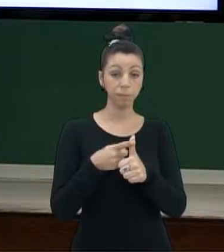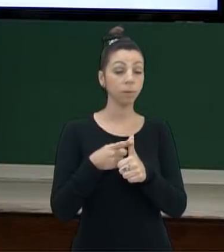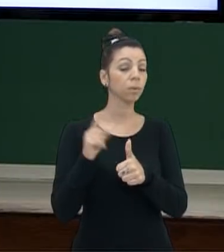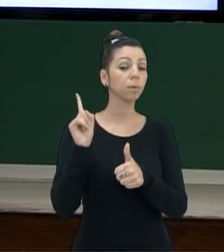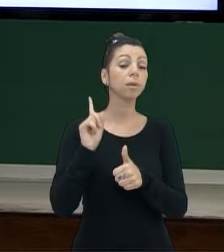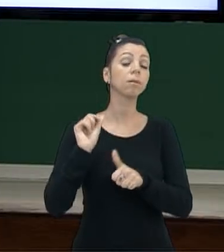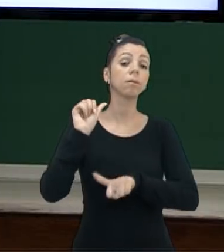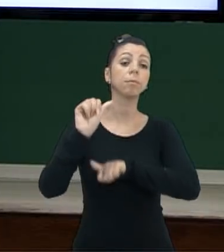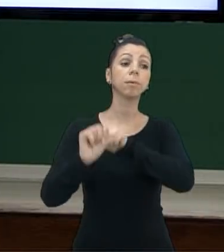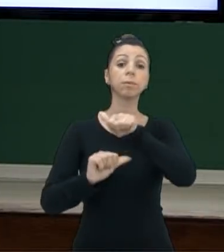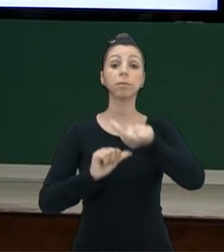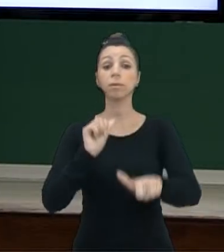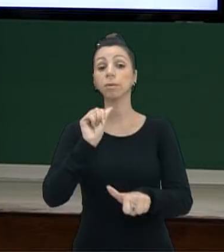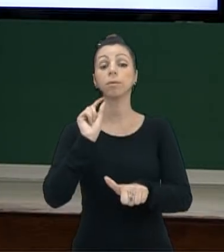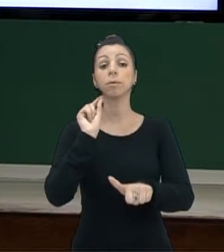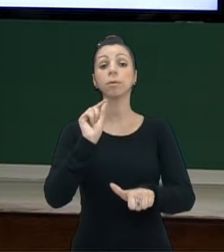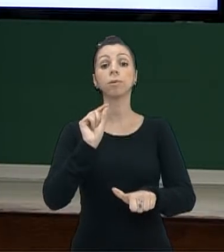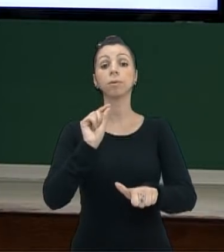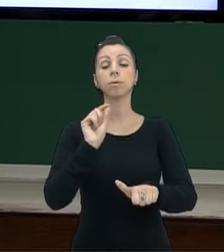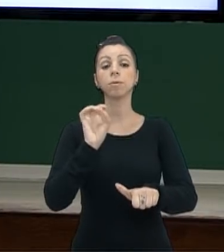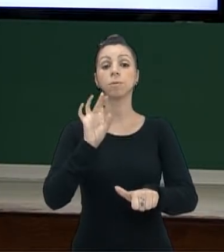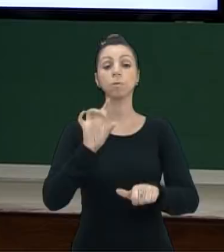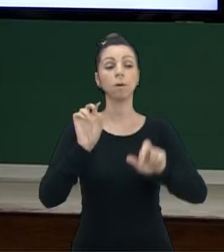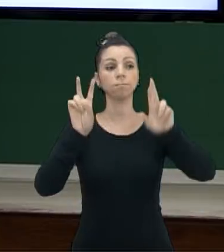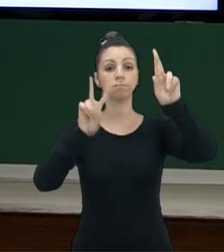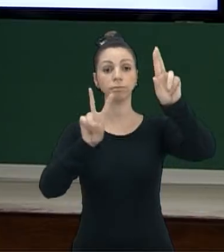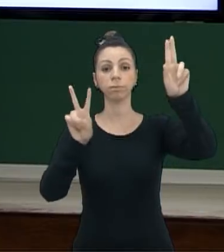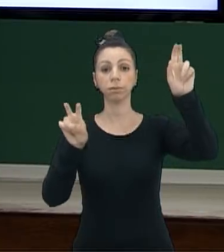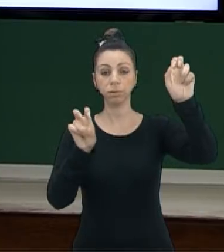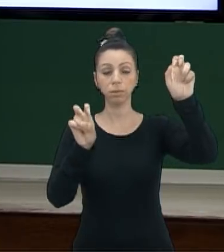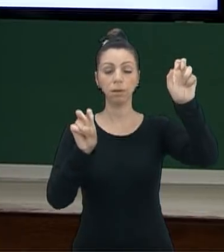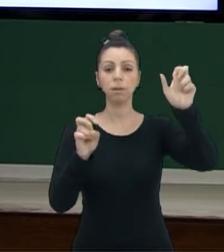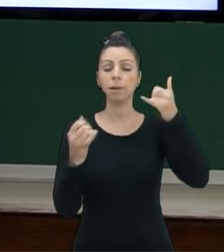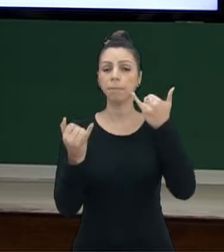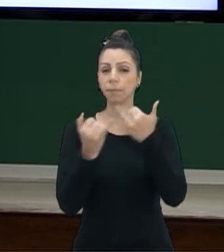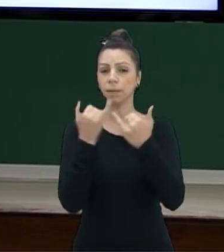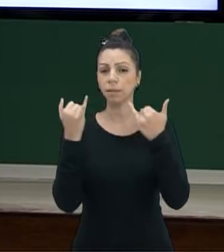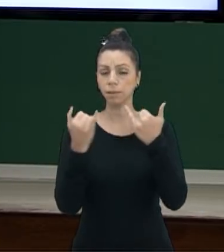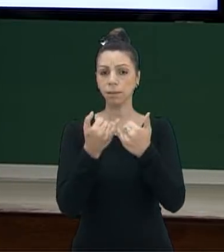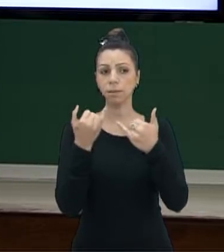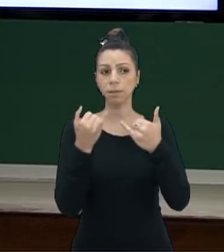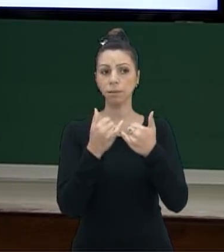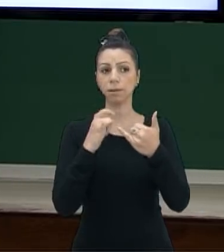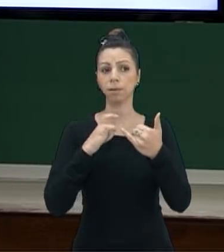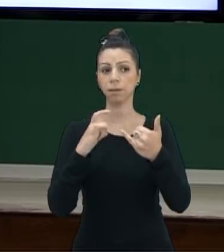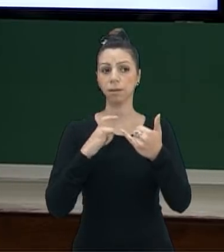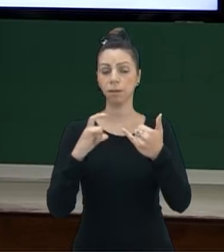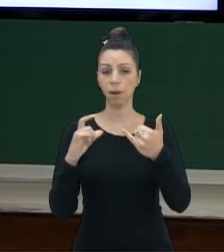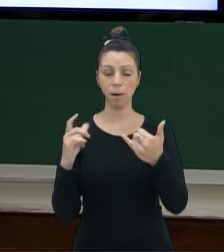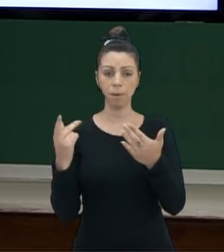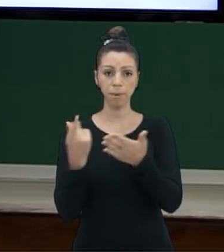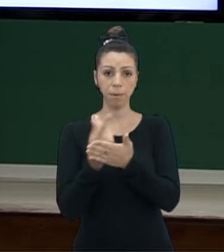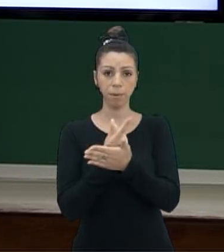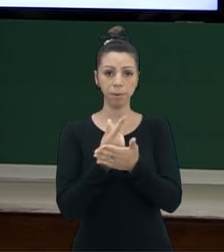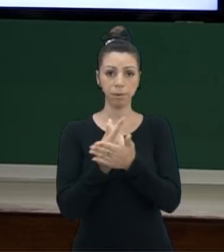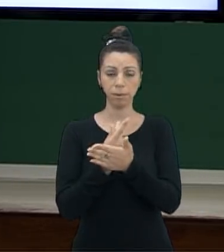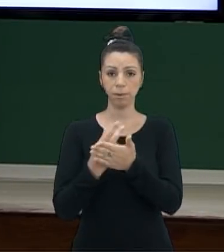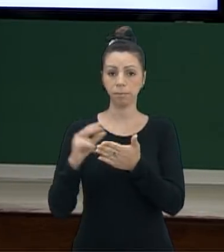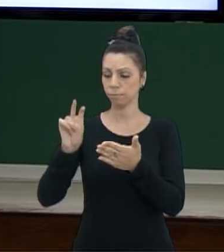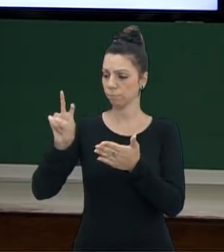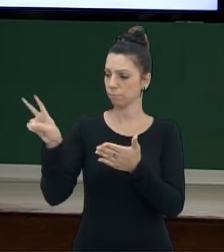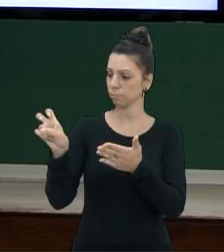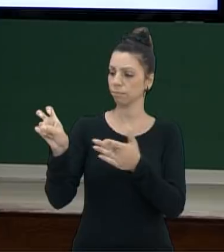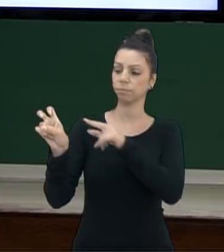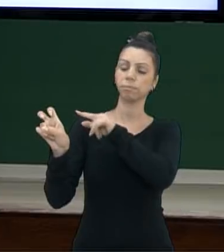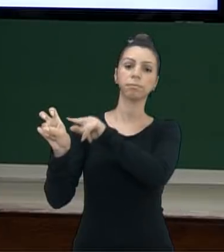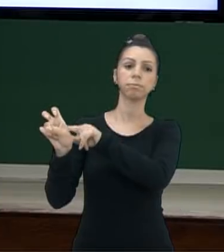mudou aqui é somente o texto. Ele está tão parecido com o exercício 1 que ele tem até um erro aqui, ó, vocês